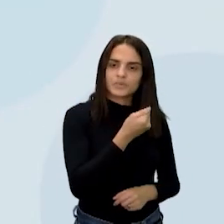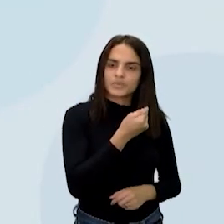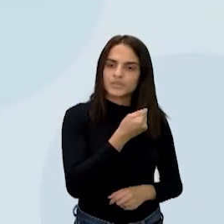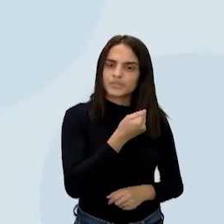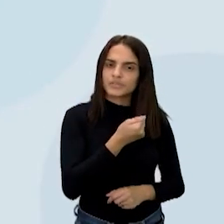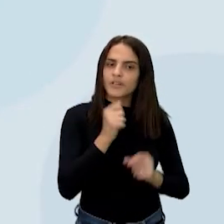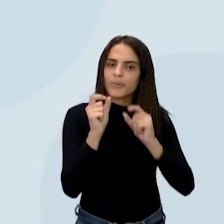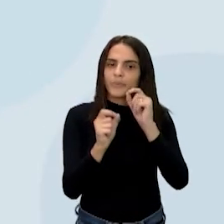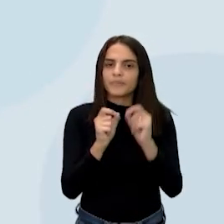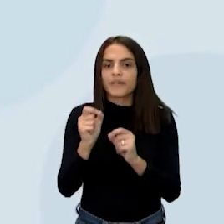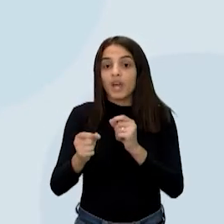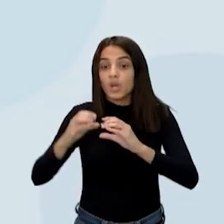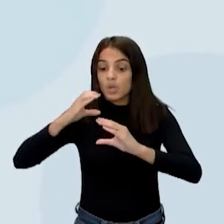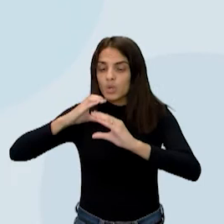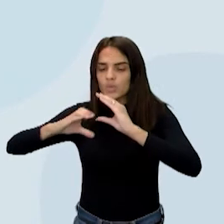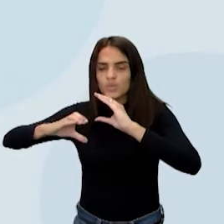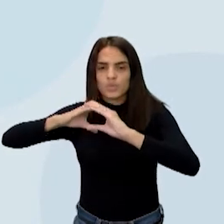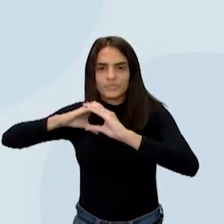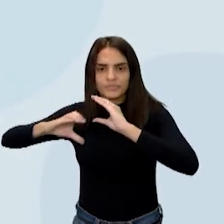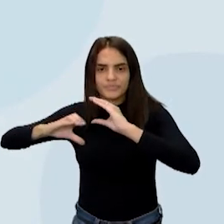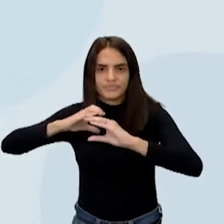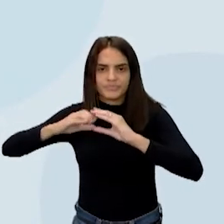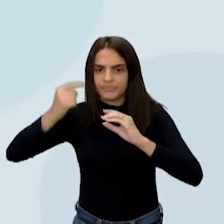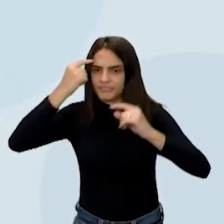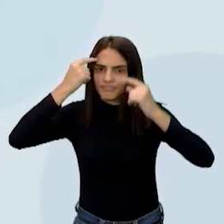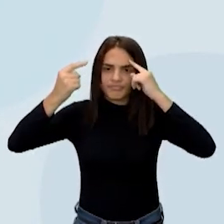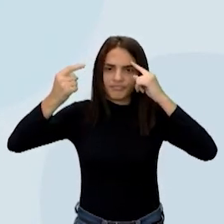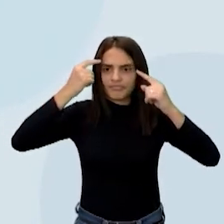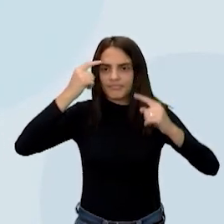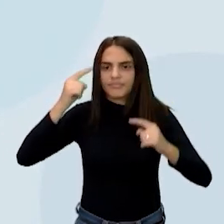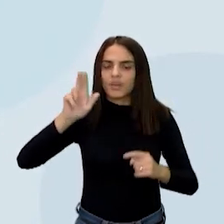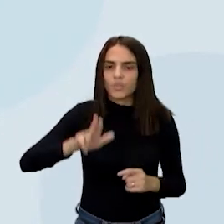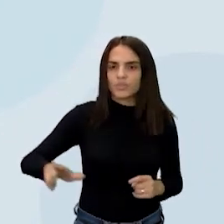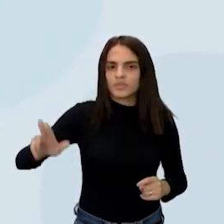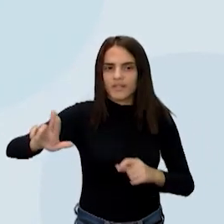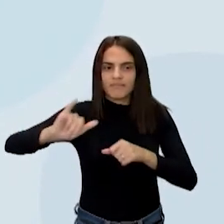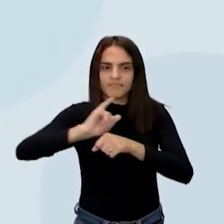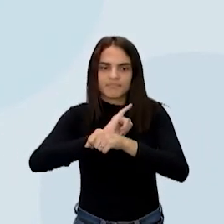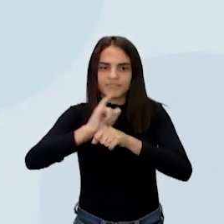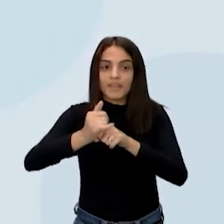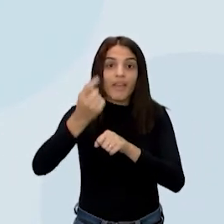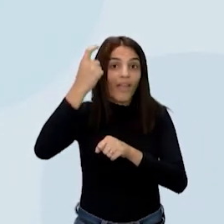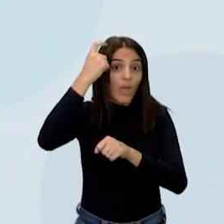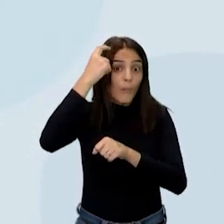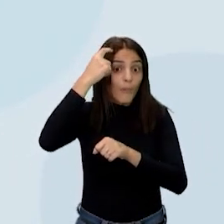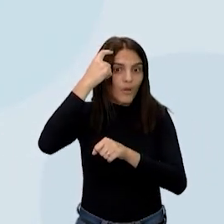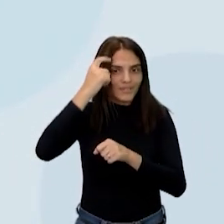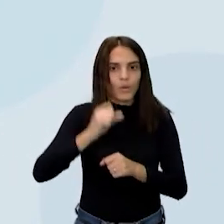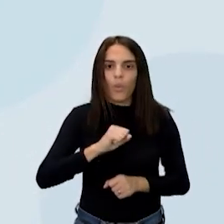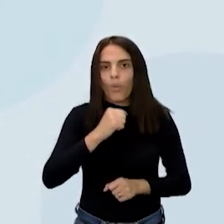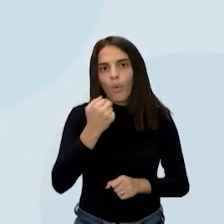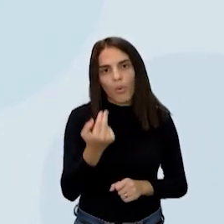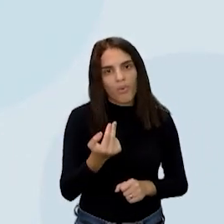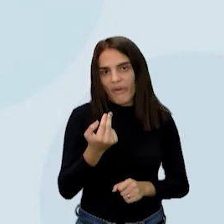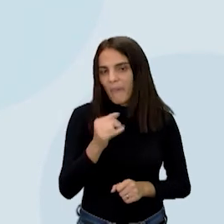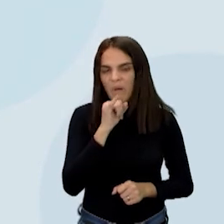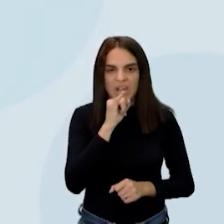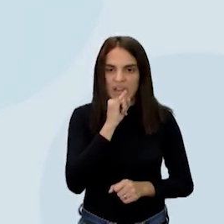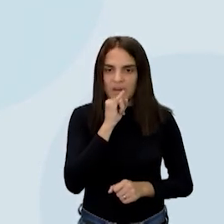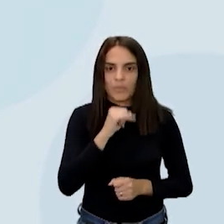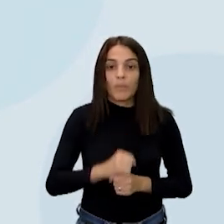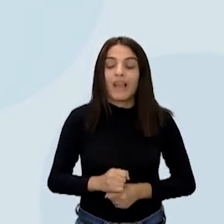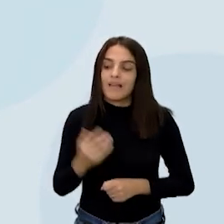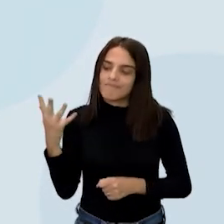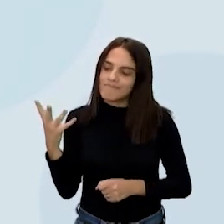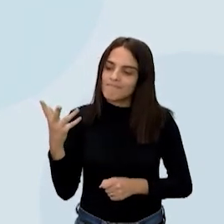uma estratégia de comunicação que consiste em utilizar recursos emocionais ou simbólicos para induzir